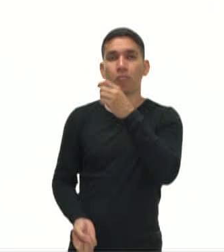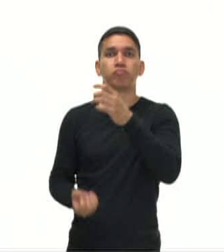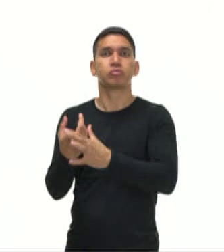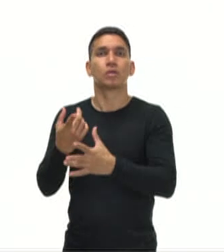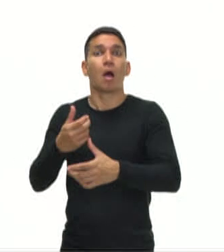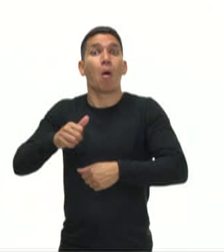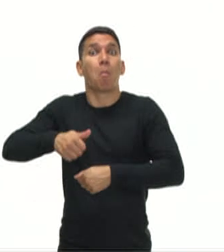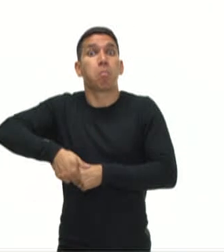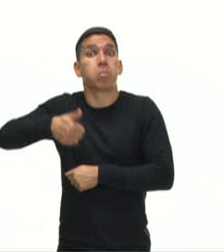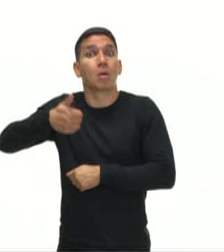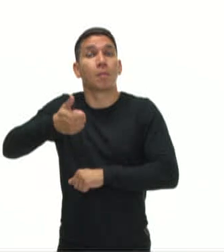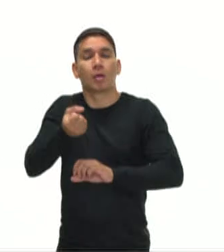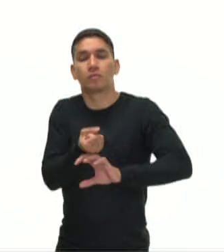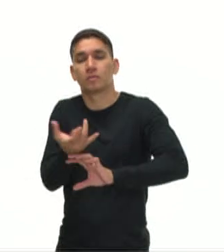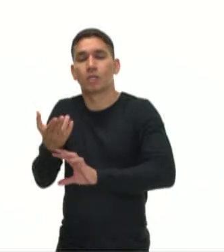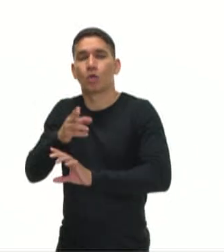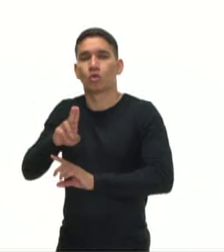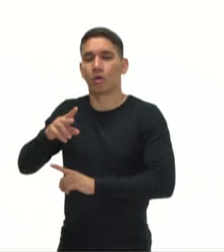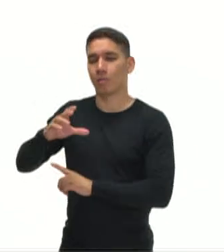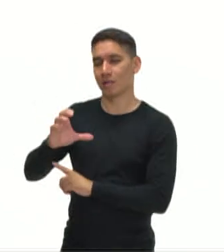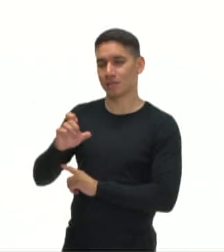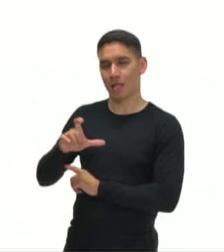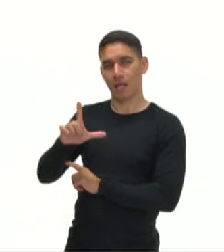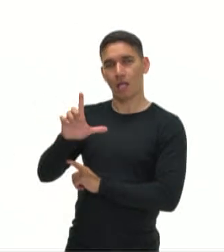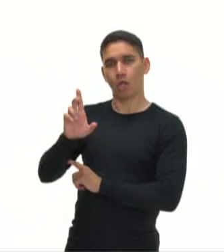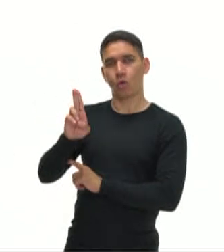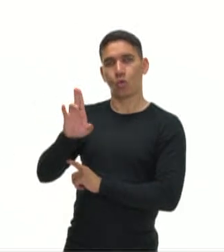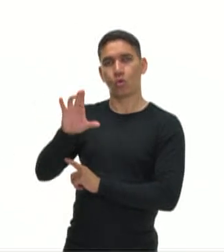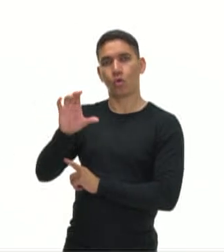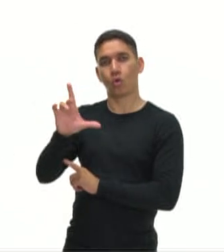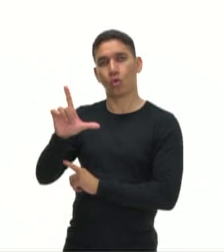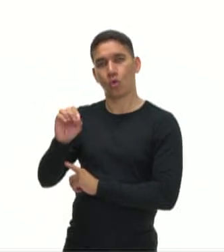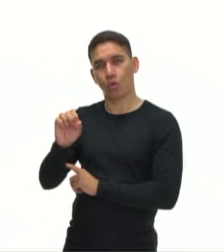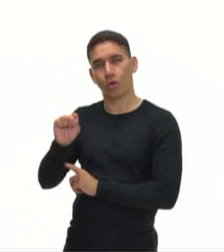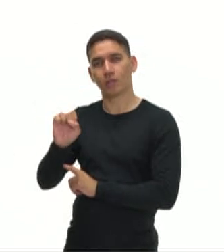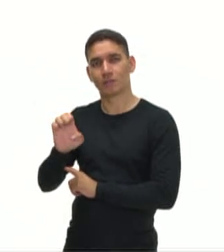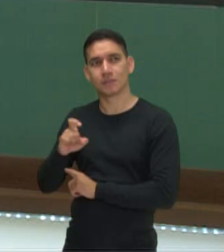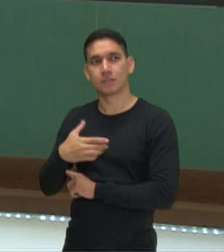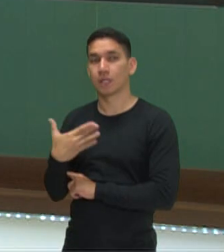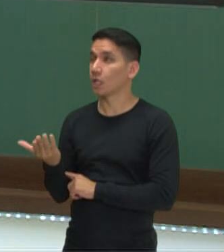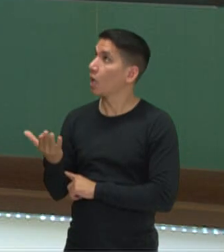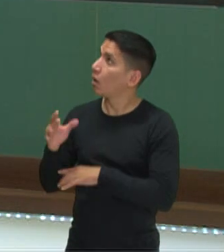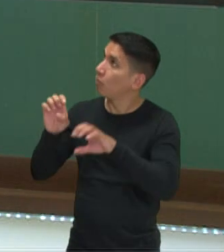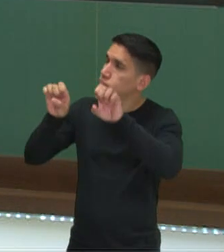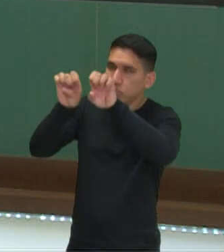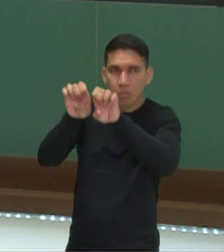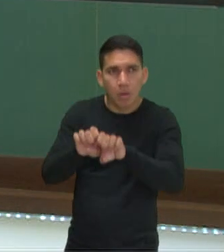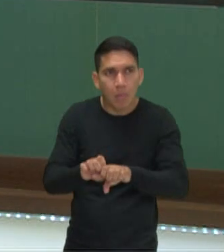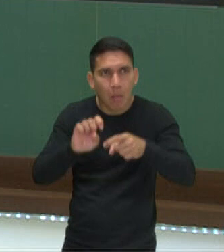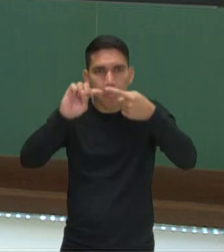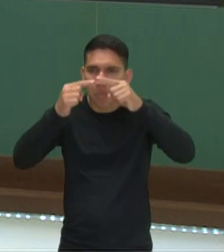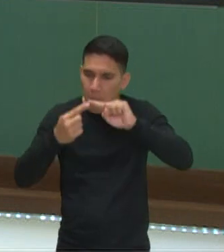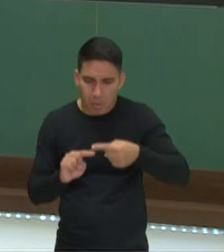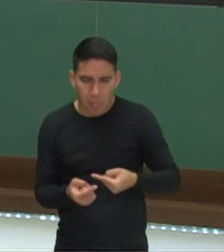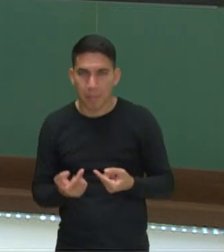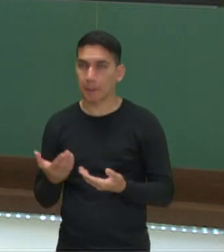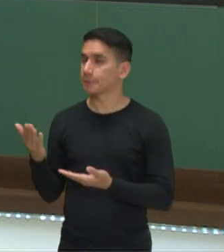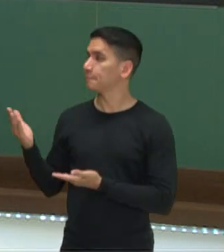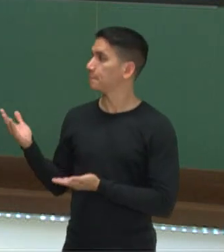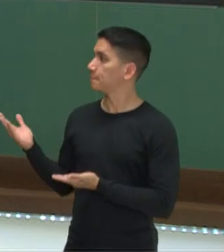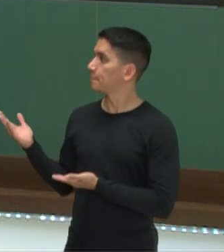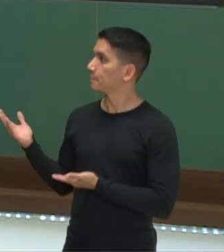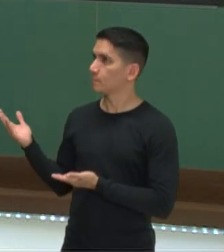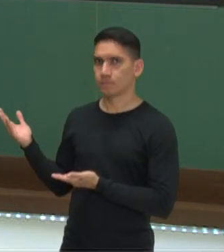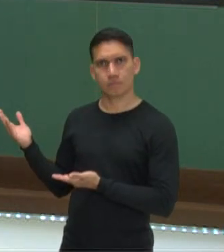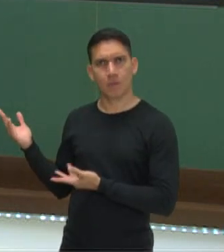polímero, o celuloide, nitrato de celulose. Está aqui a estrutura orgânica do nitrato de celulose.